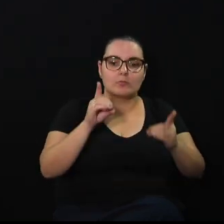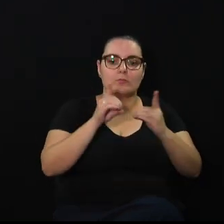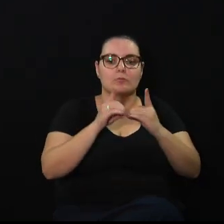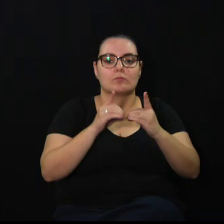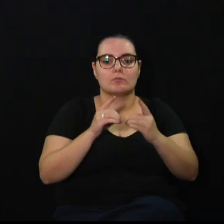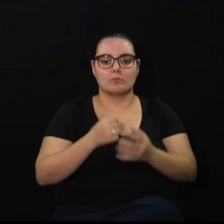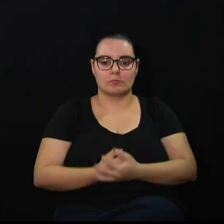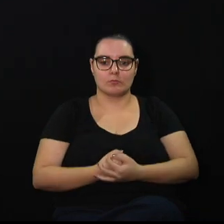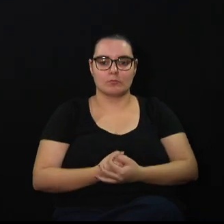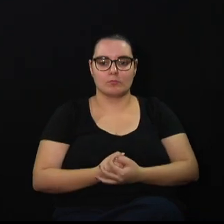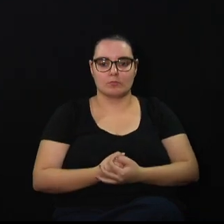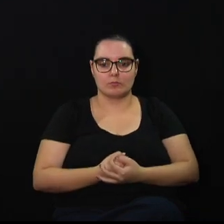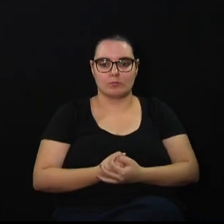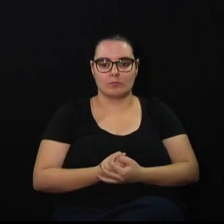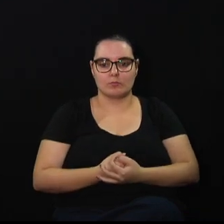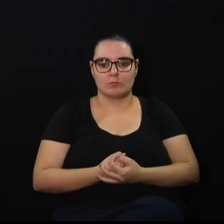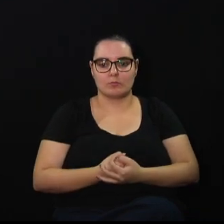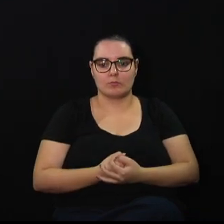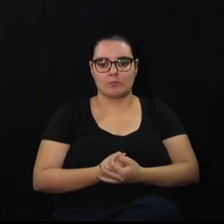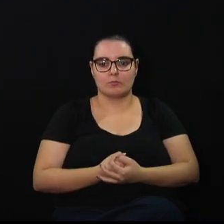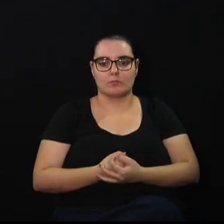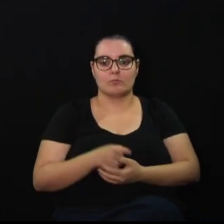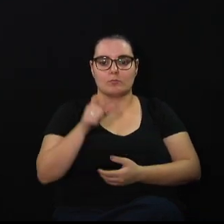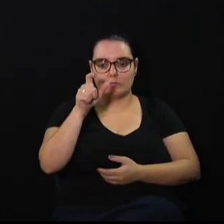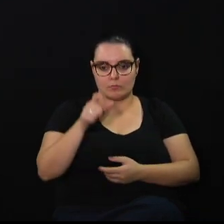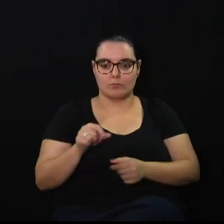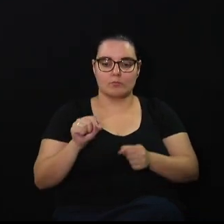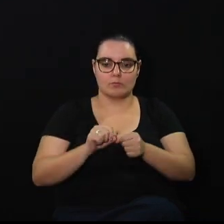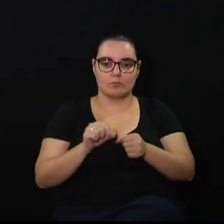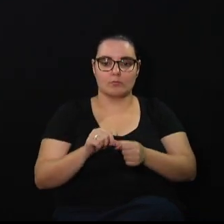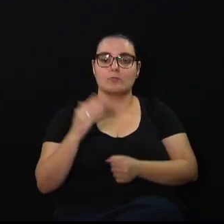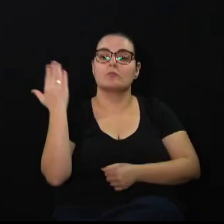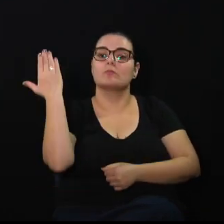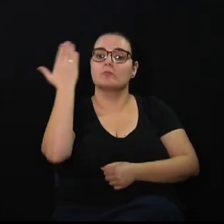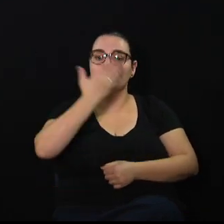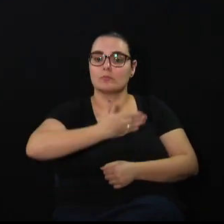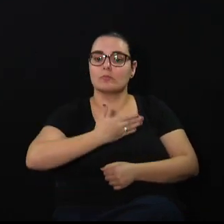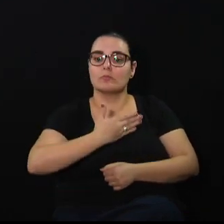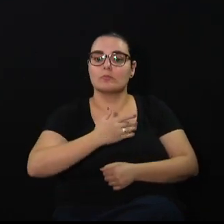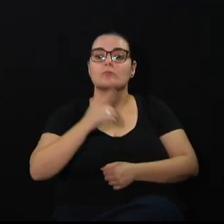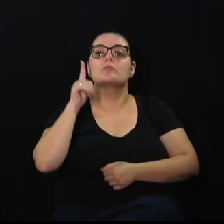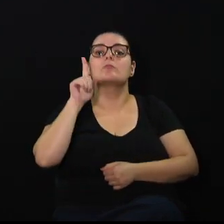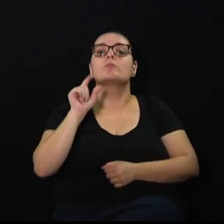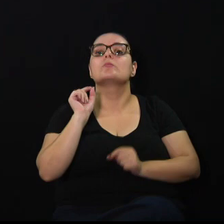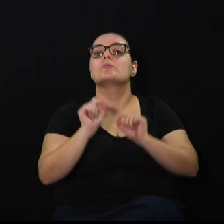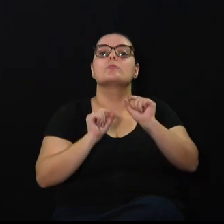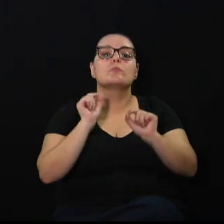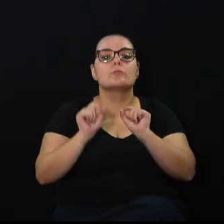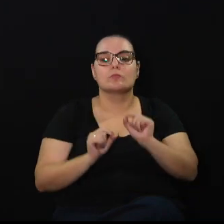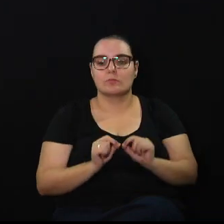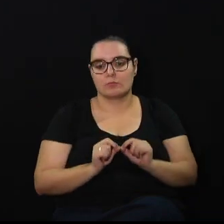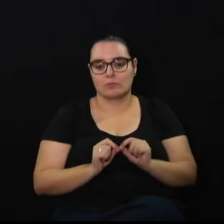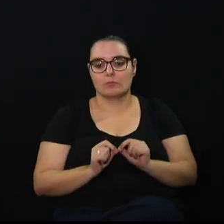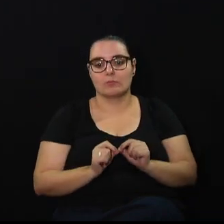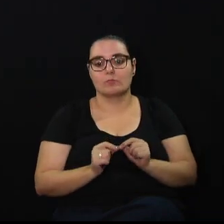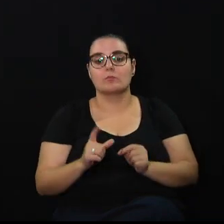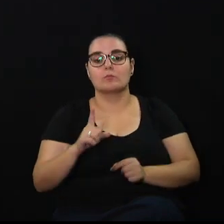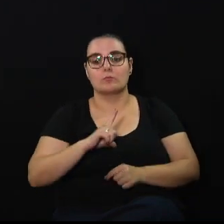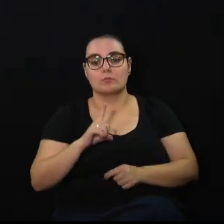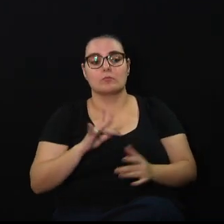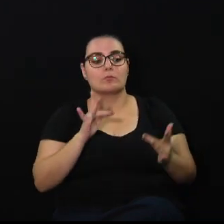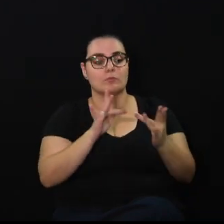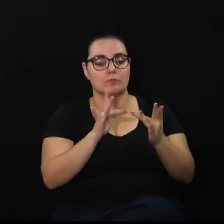esse você vai fazer a prova de que você conseguiu de que você teve o contato antes